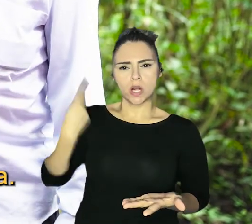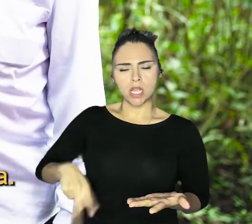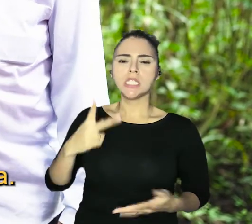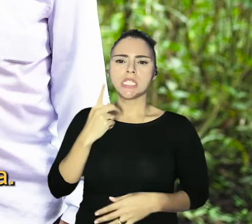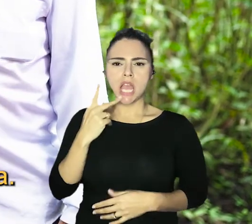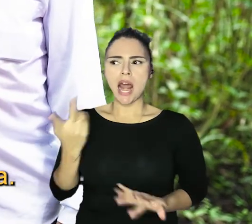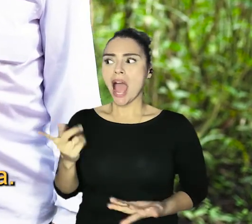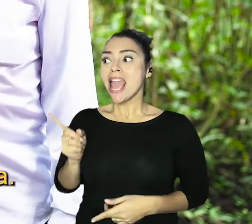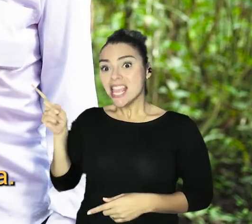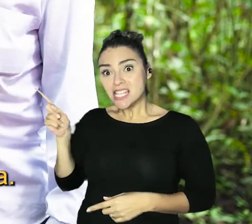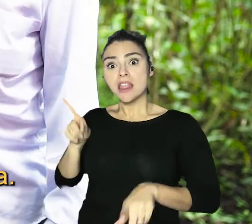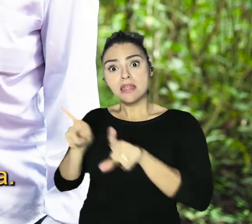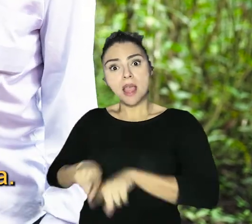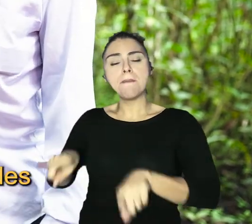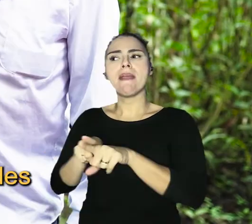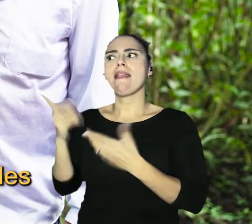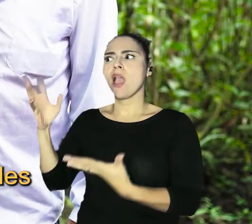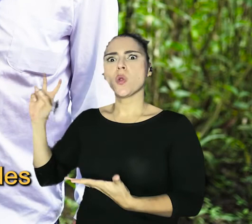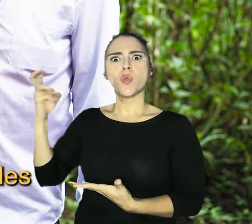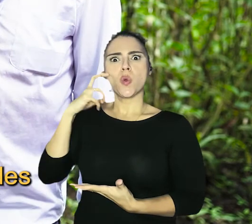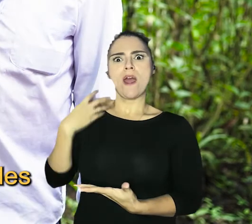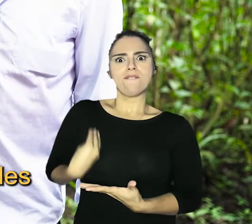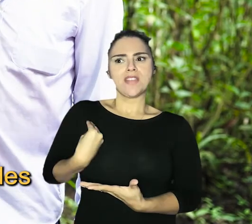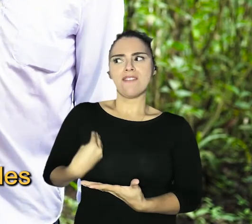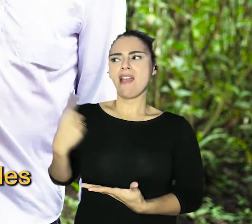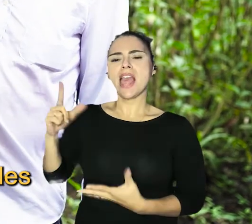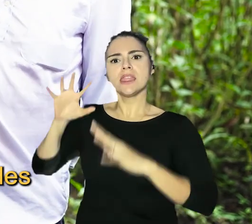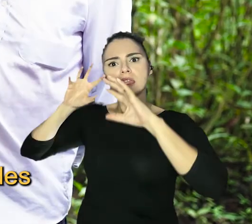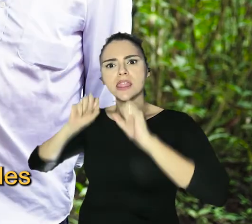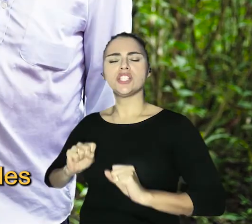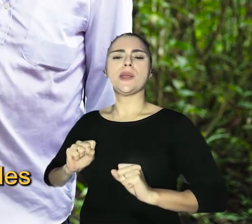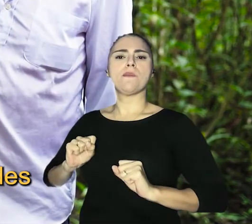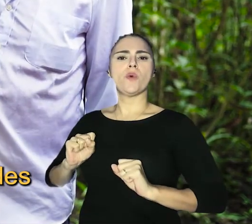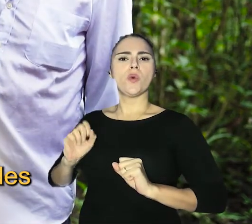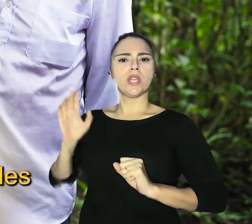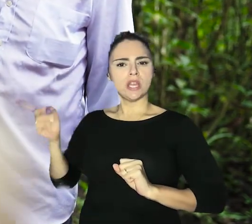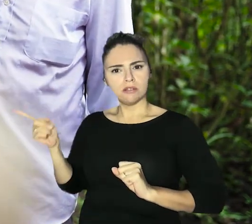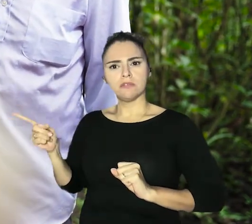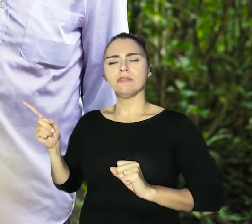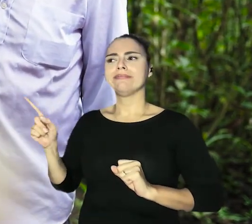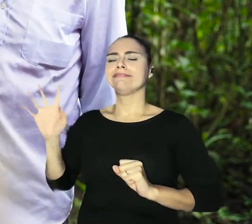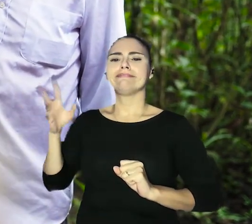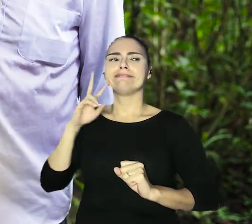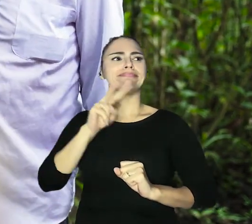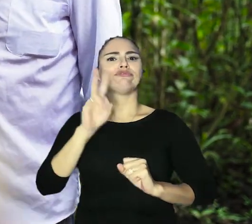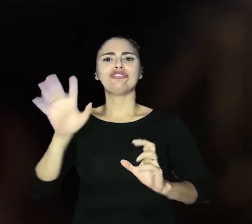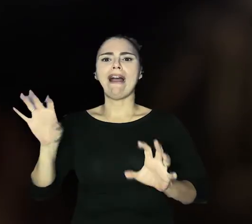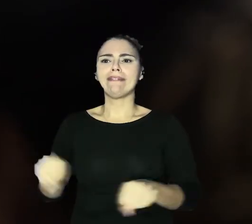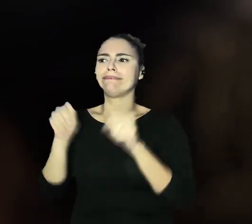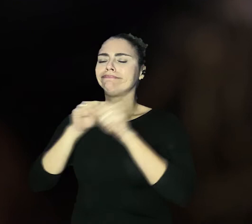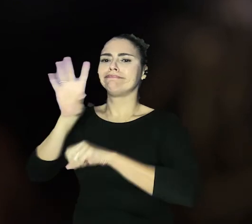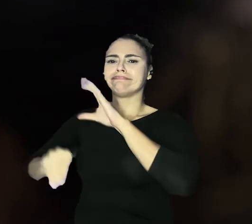também é uma cultura viva. É um testemunho vivo das atrocidades, das agressões do passado.